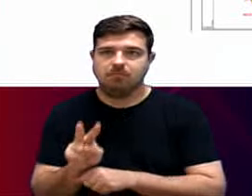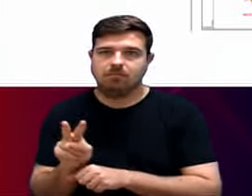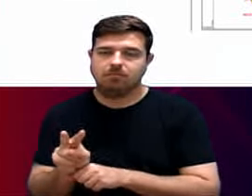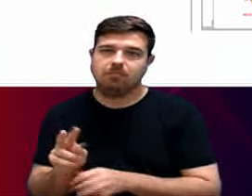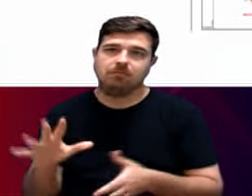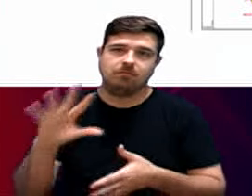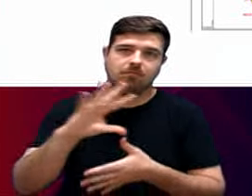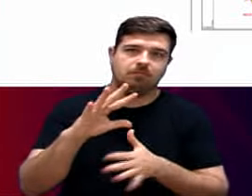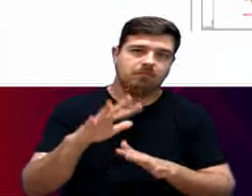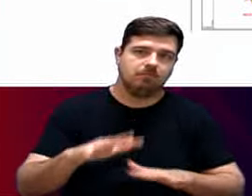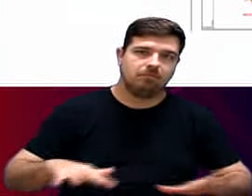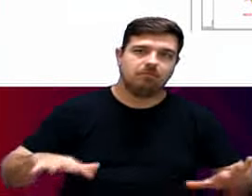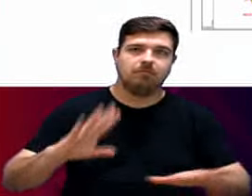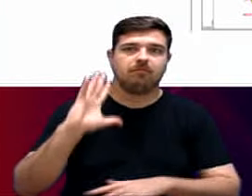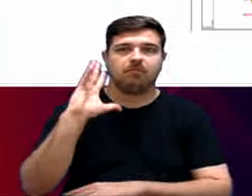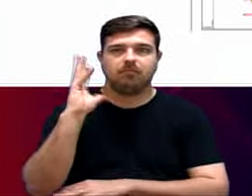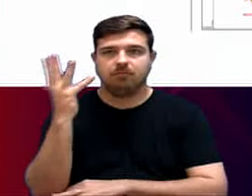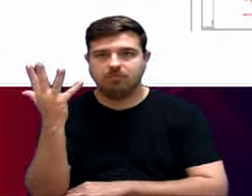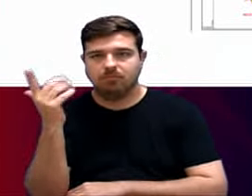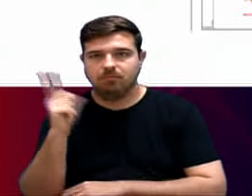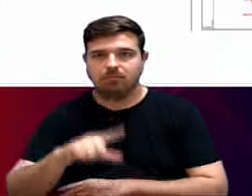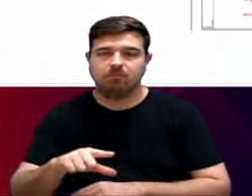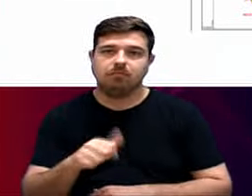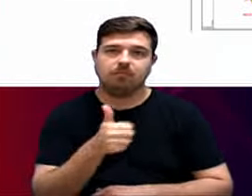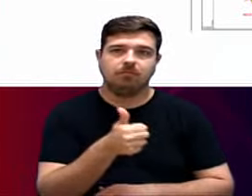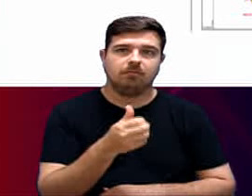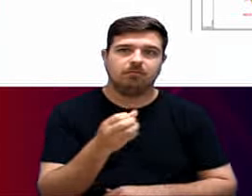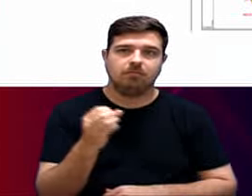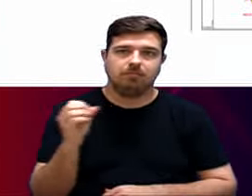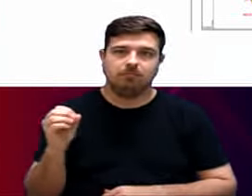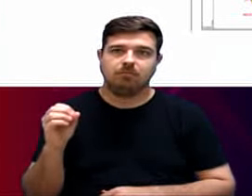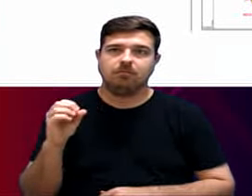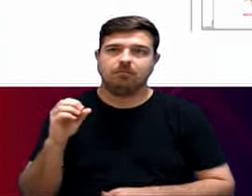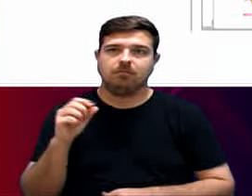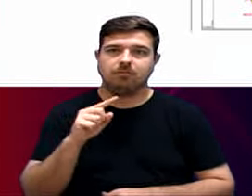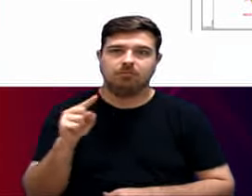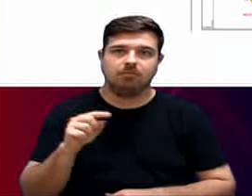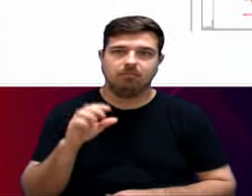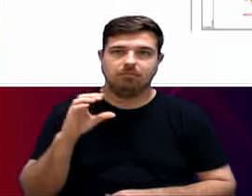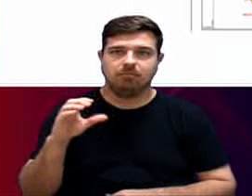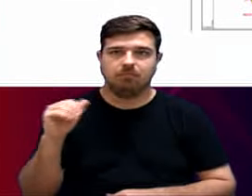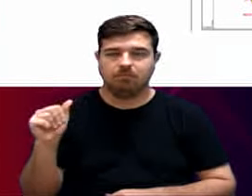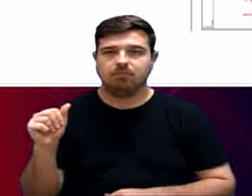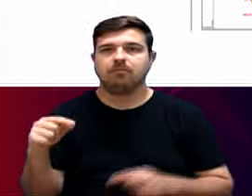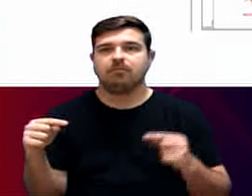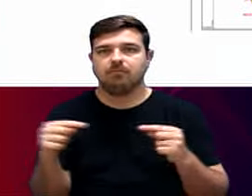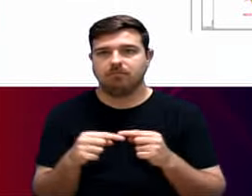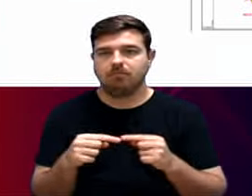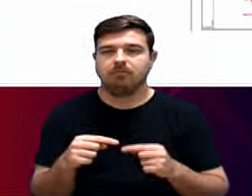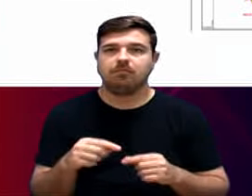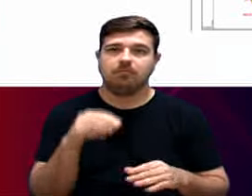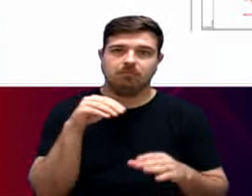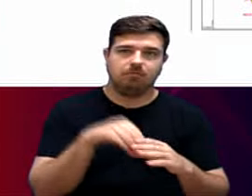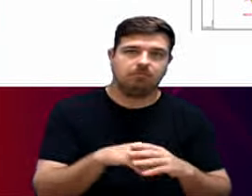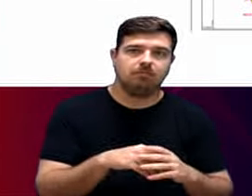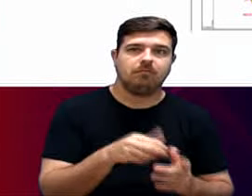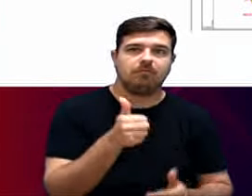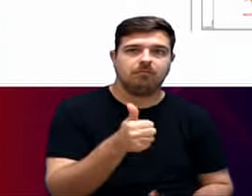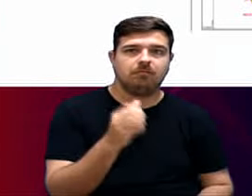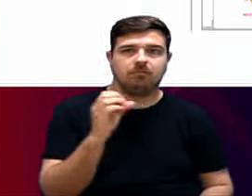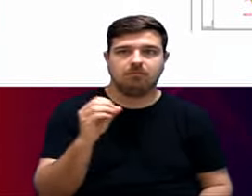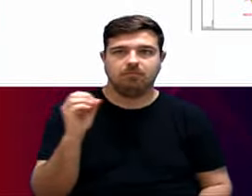conservação ambiental e mais 100 m de uma zca dentro desses 100 m era